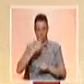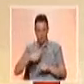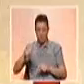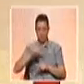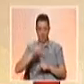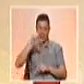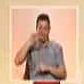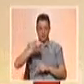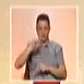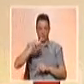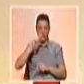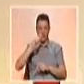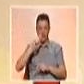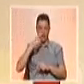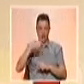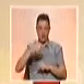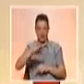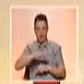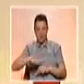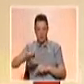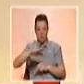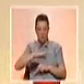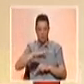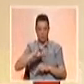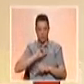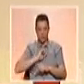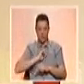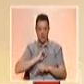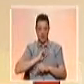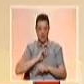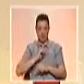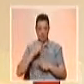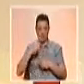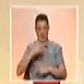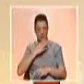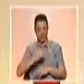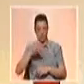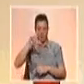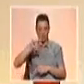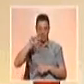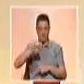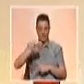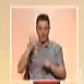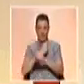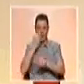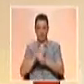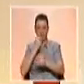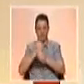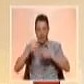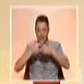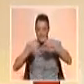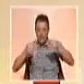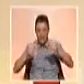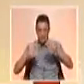uma vez que nós estamos também em ecologia e em ecofisiologia, nós queremos também trabalhar com as plantas